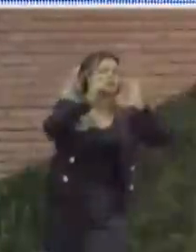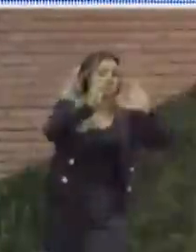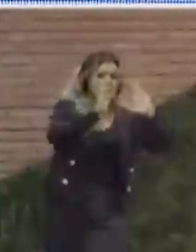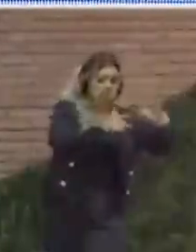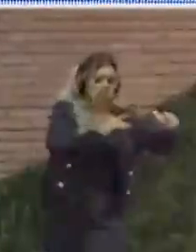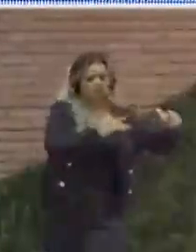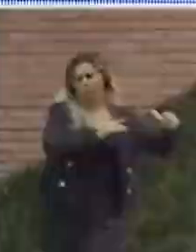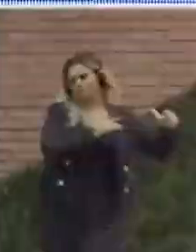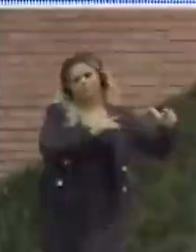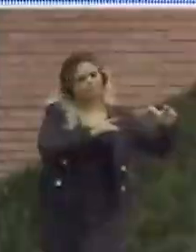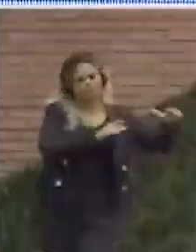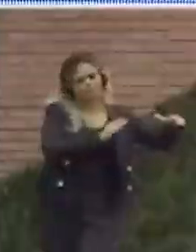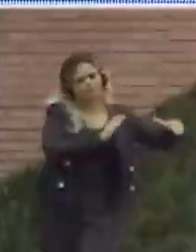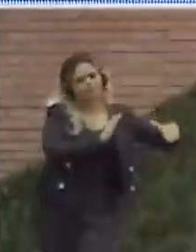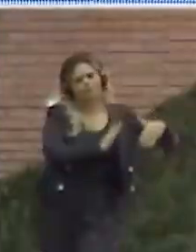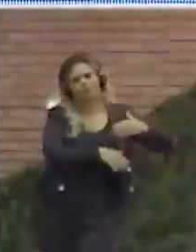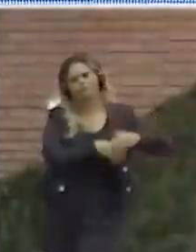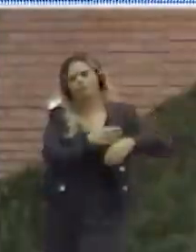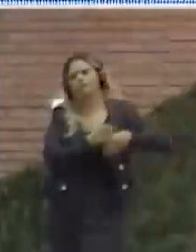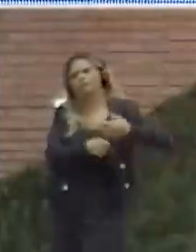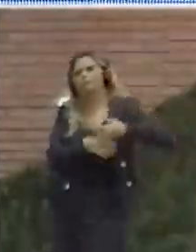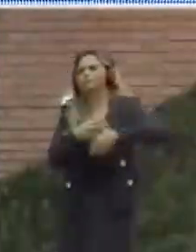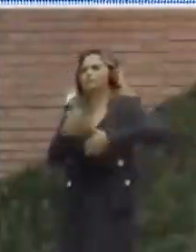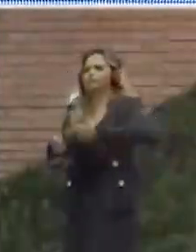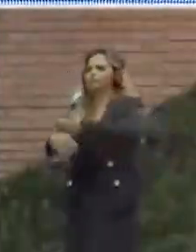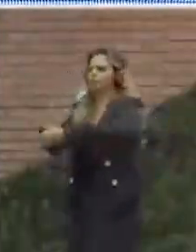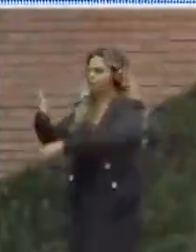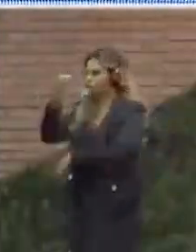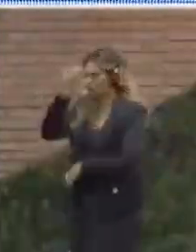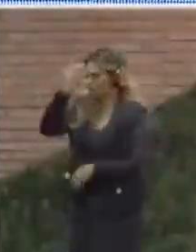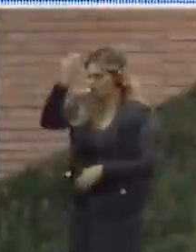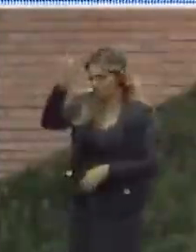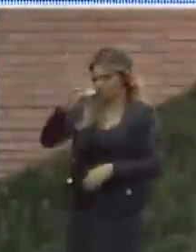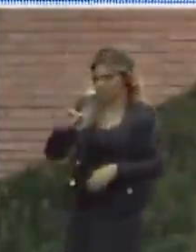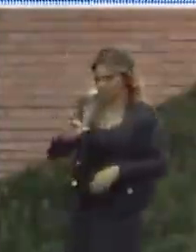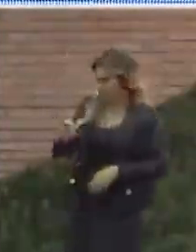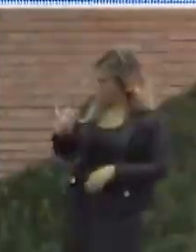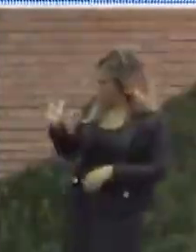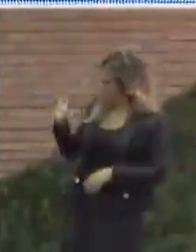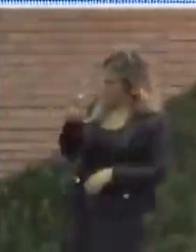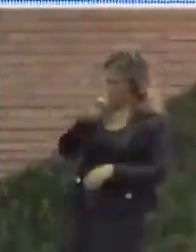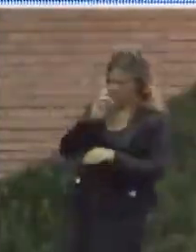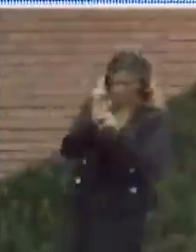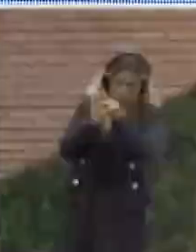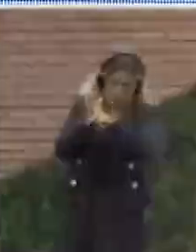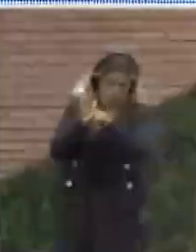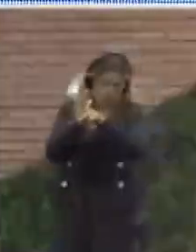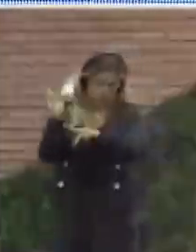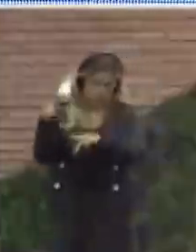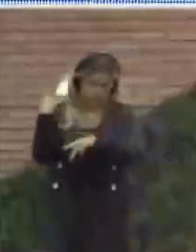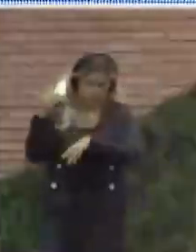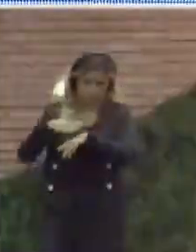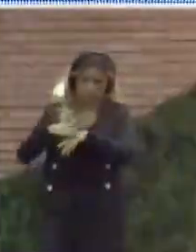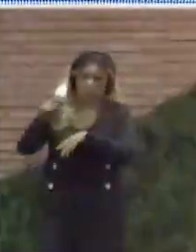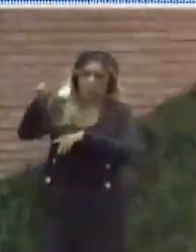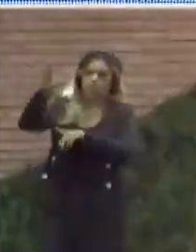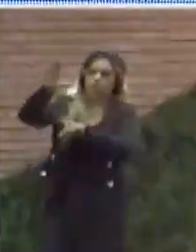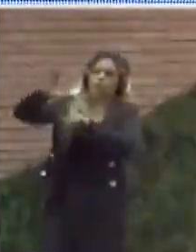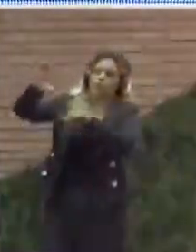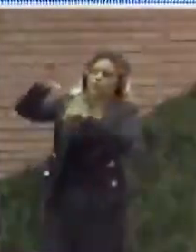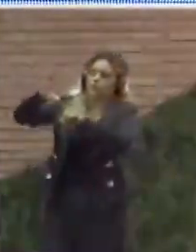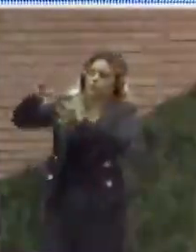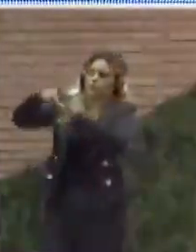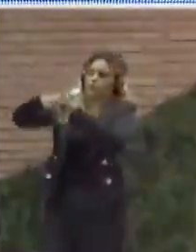o processo anda mais fácil. Tem um dos projetos que a gente trabalhou, que o cliente entregou para a gente